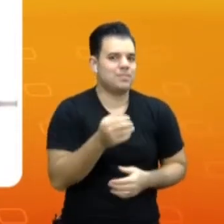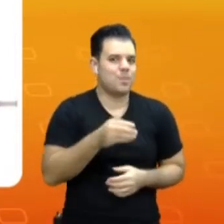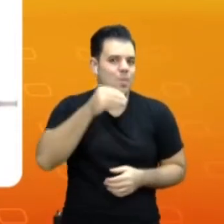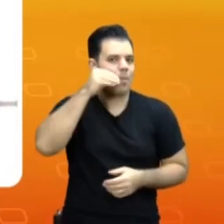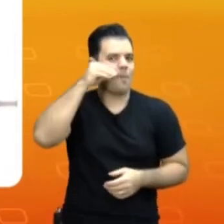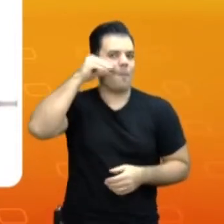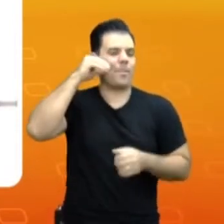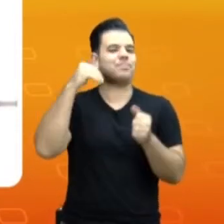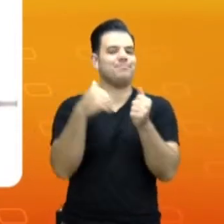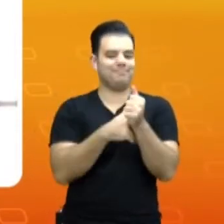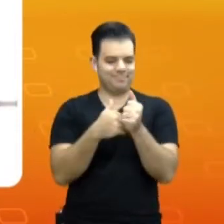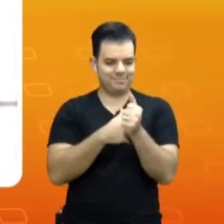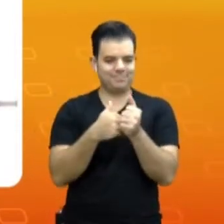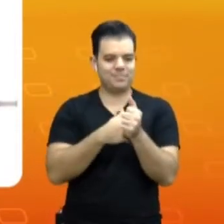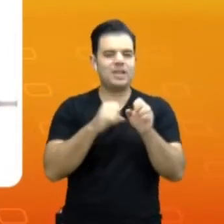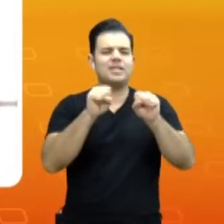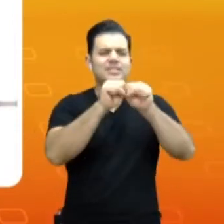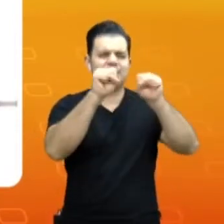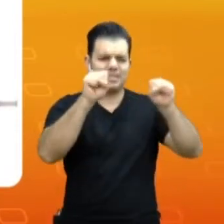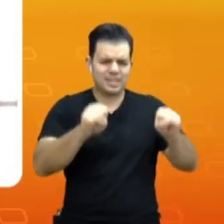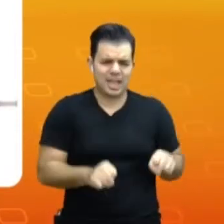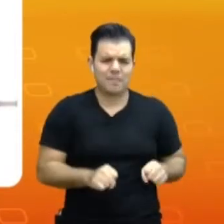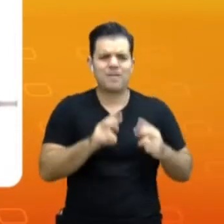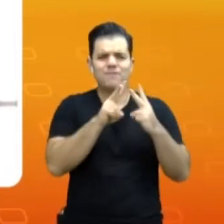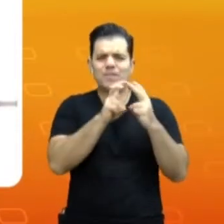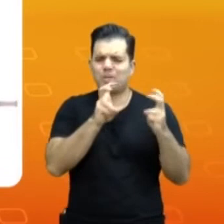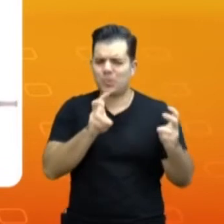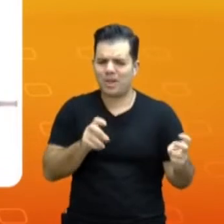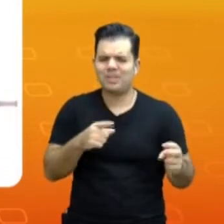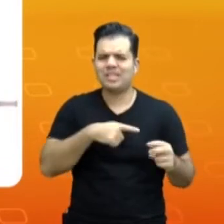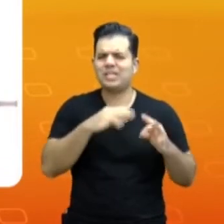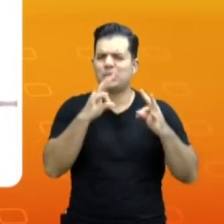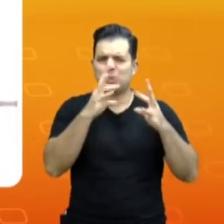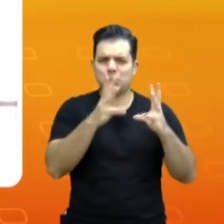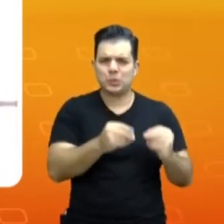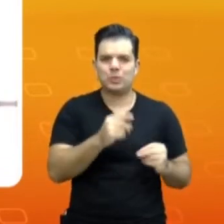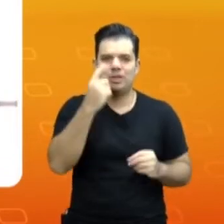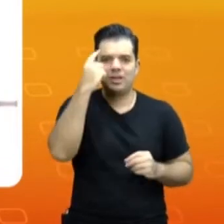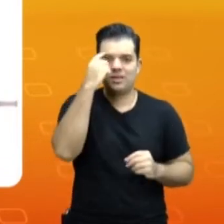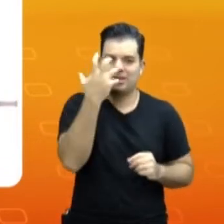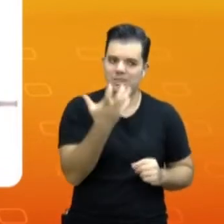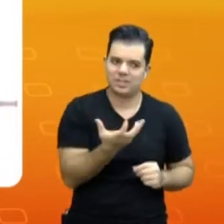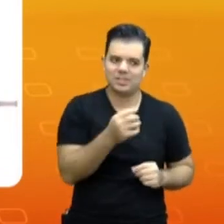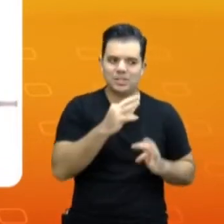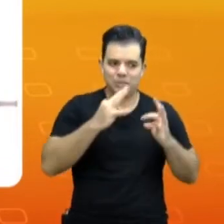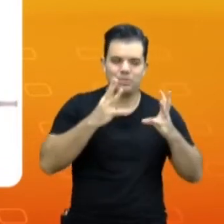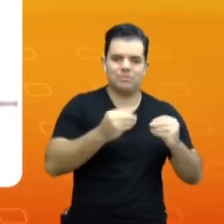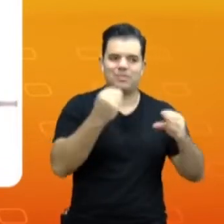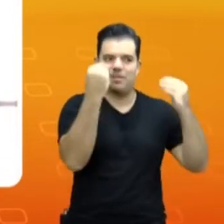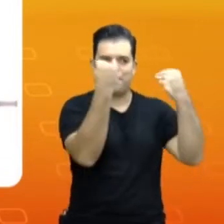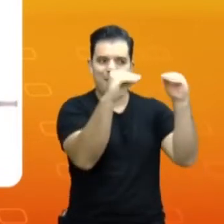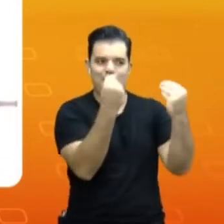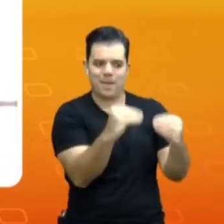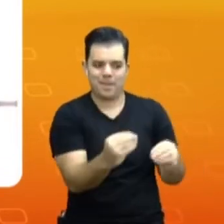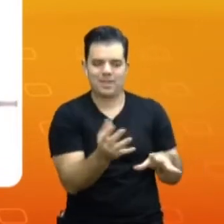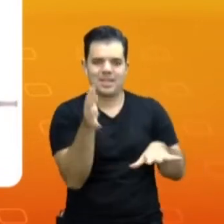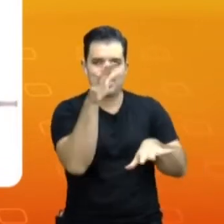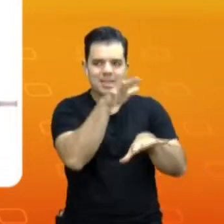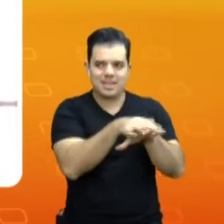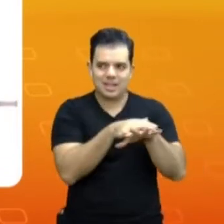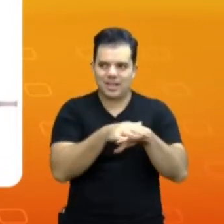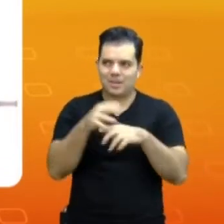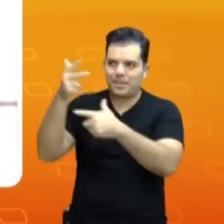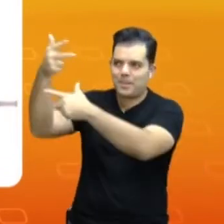entra isso aqui num sistema virtual, tem toda uma inteligência ali de uso também integrado dessas câmeras com o